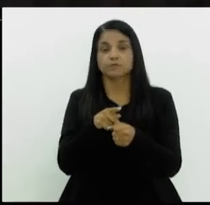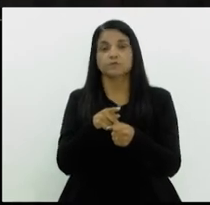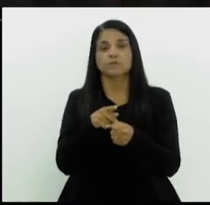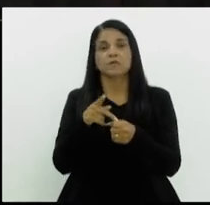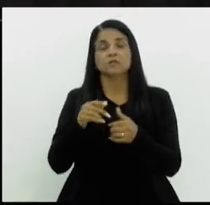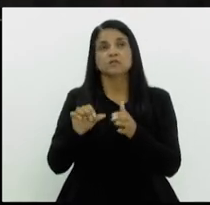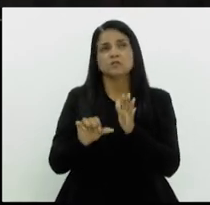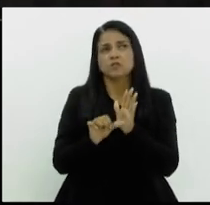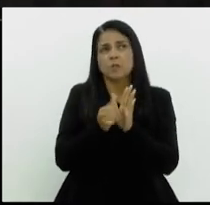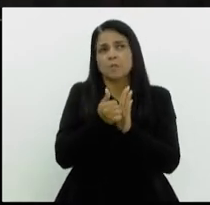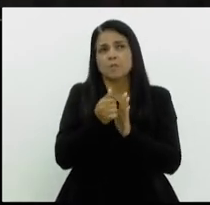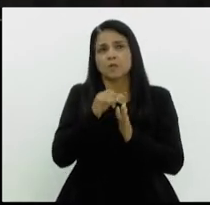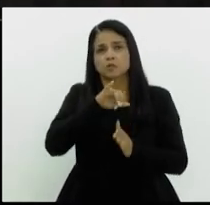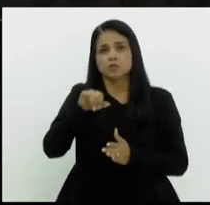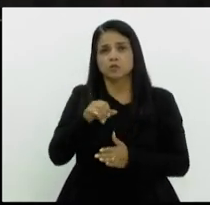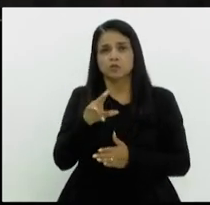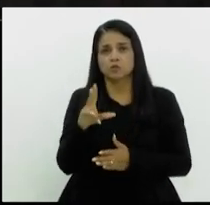em